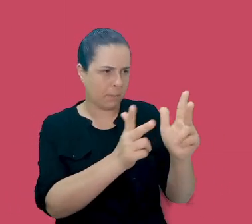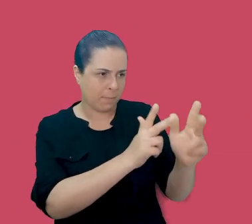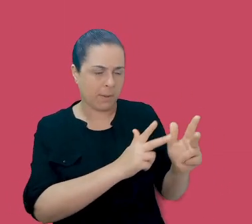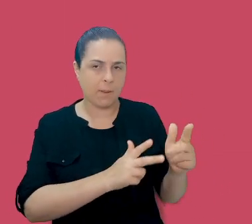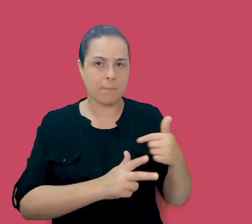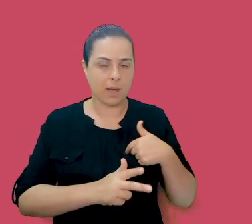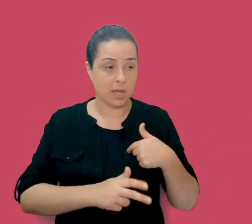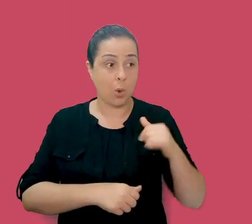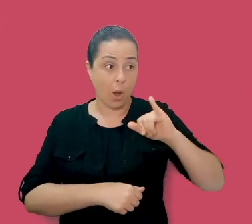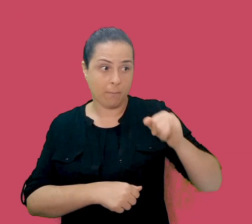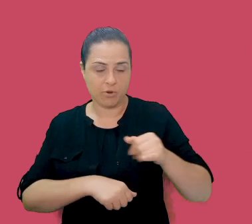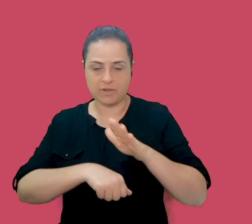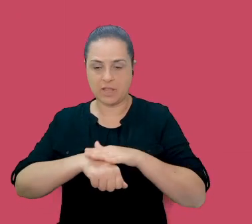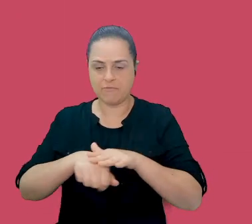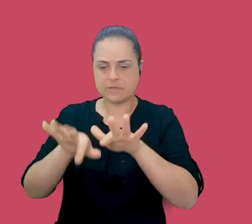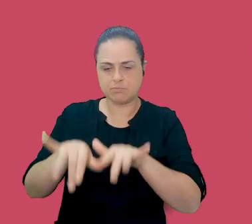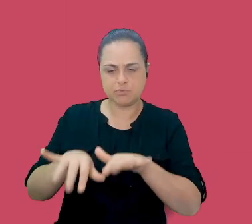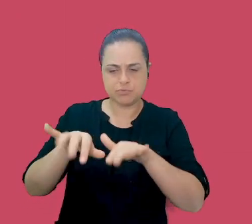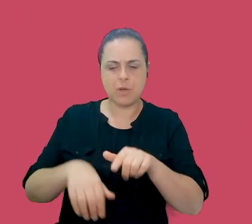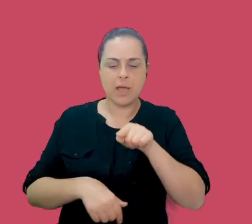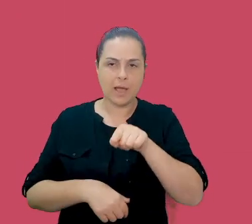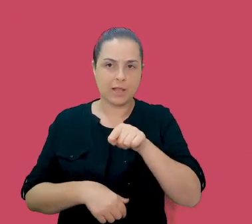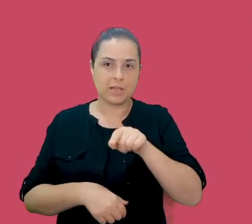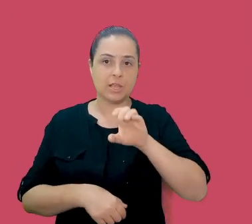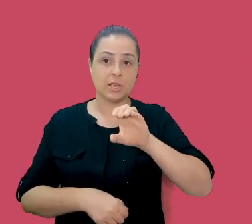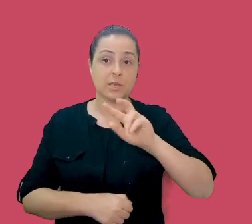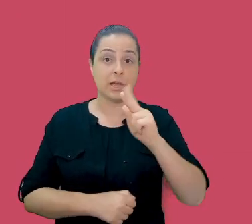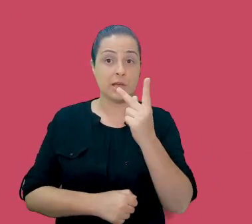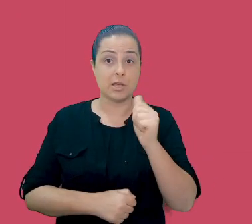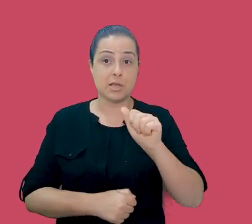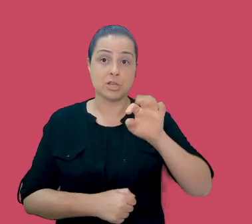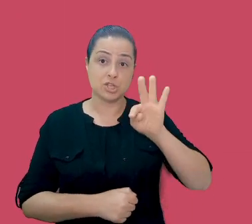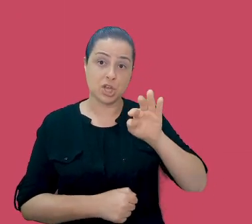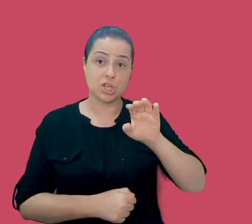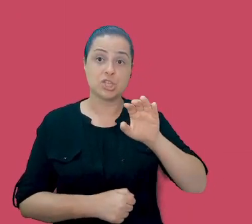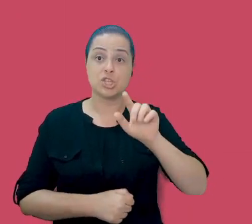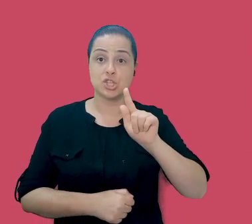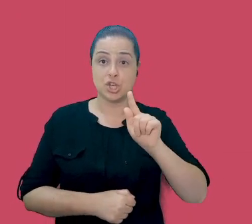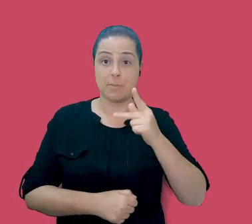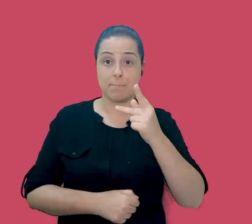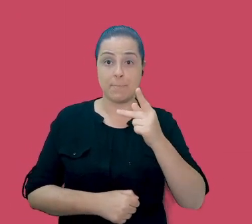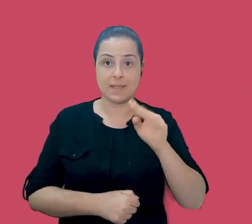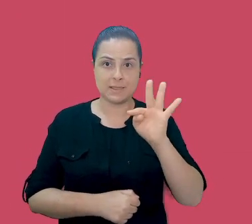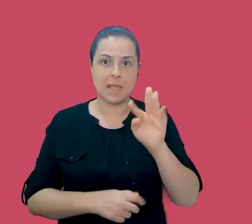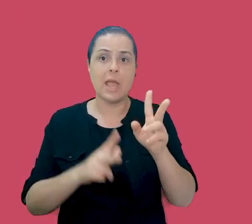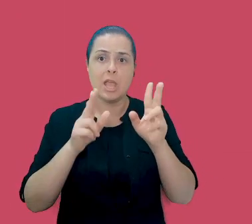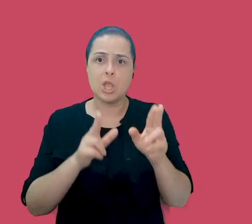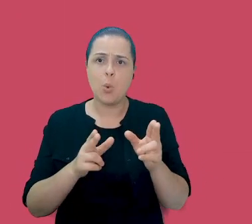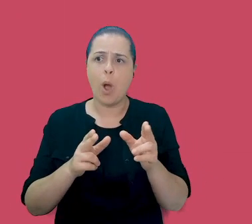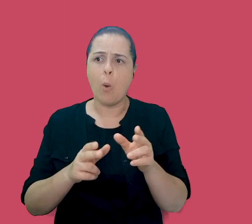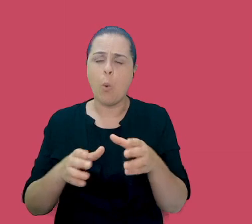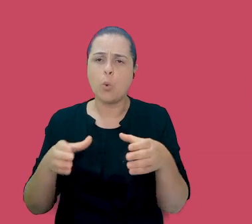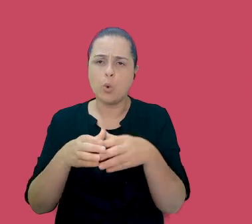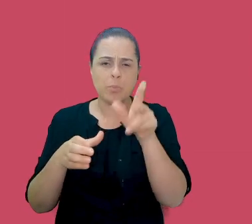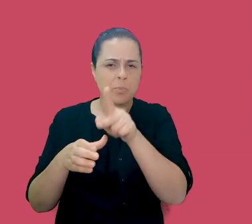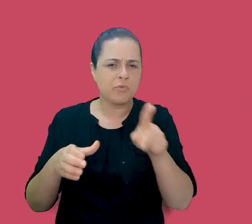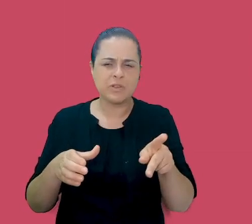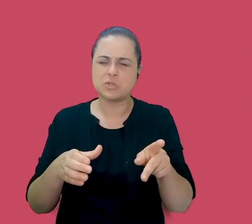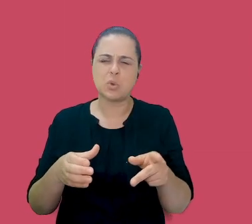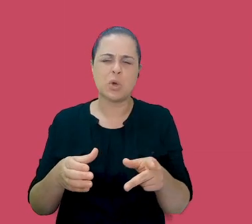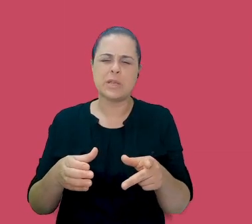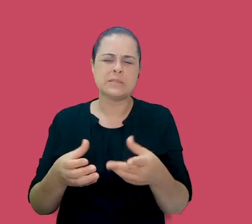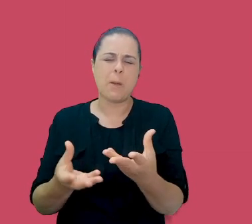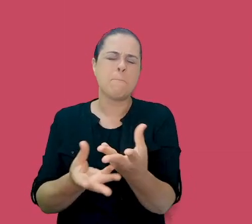coisas aqui no ChatGPT, e aí peguei, inclusive, coisas que muitos professores erram, sabe? Que eles não conseguem